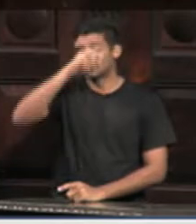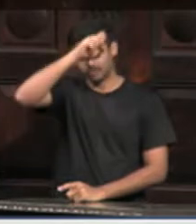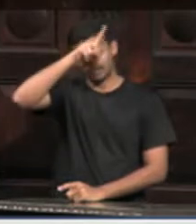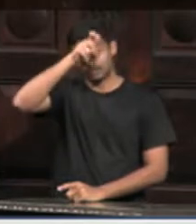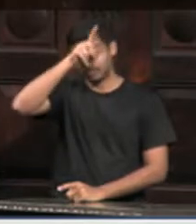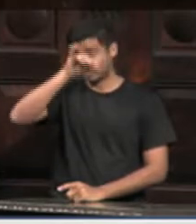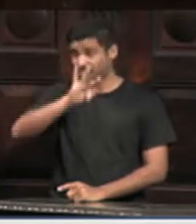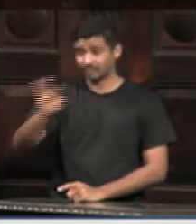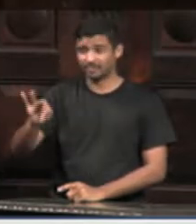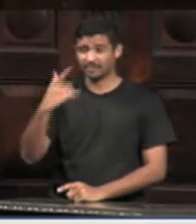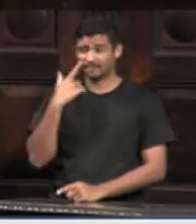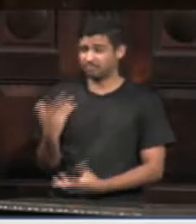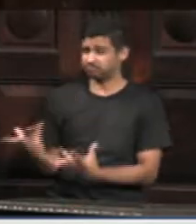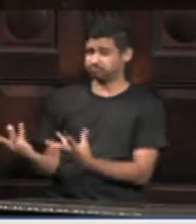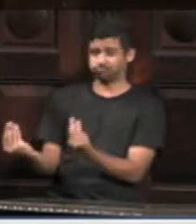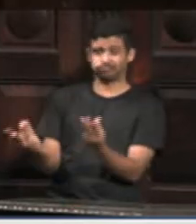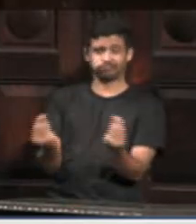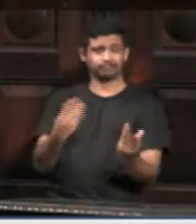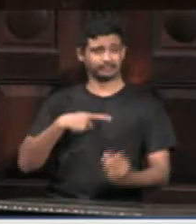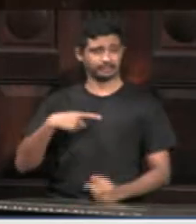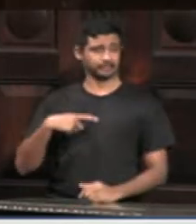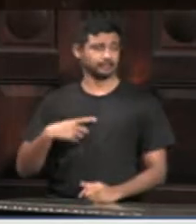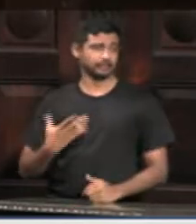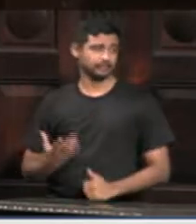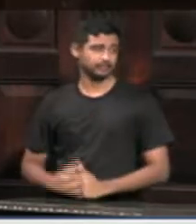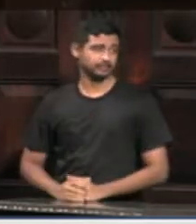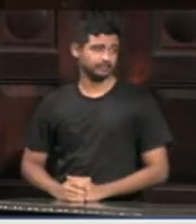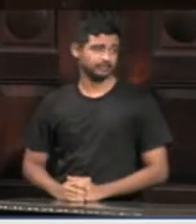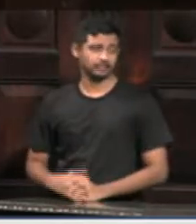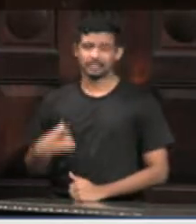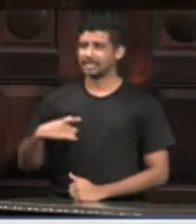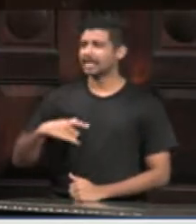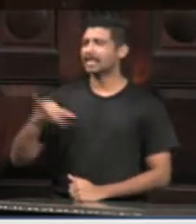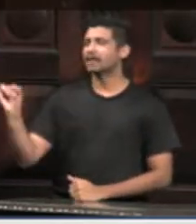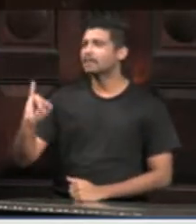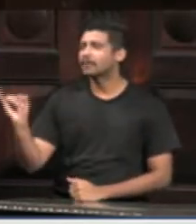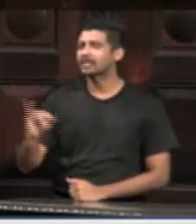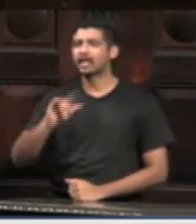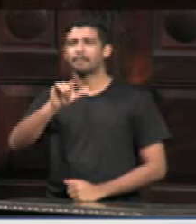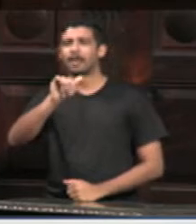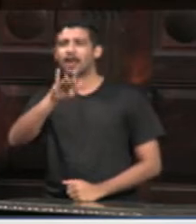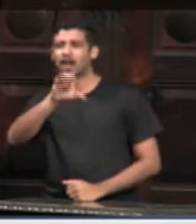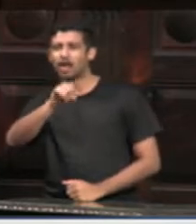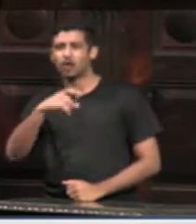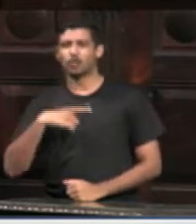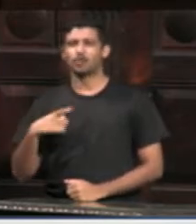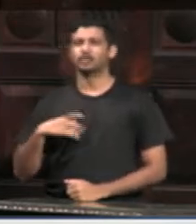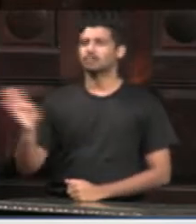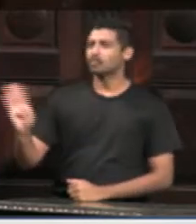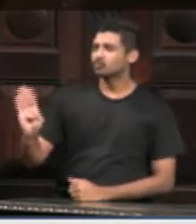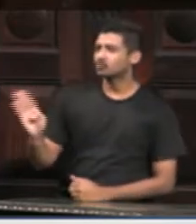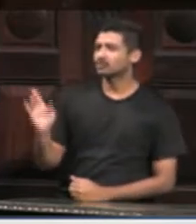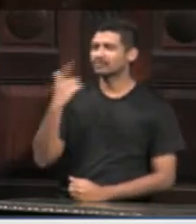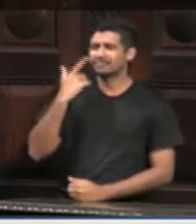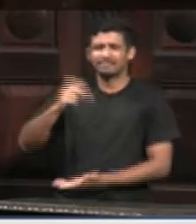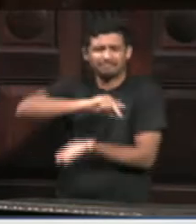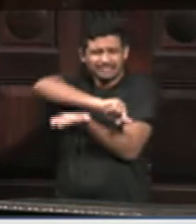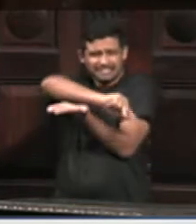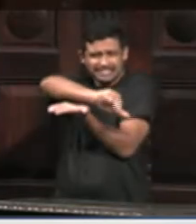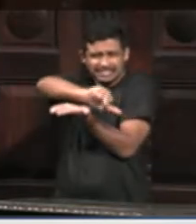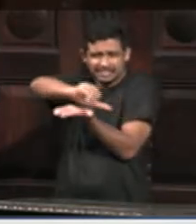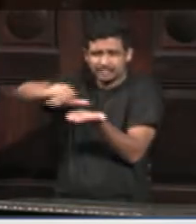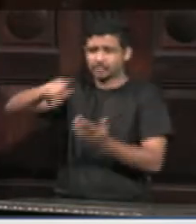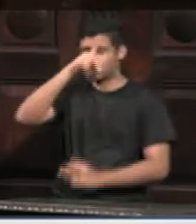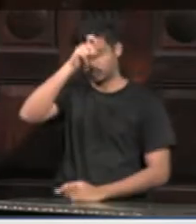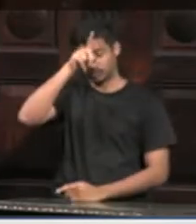que são muitos. Ipanema, Lagoa, Cardoso Fontes, Bom Sucesso, são muitas